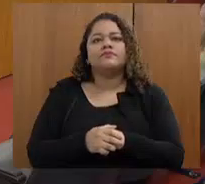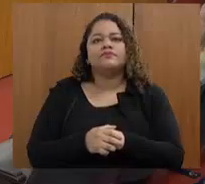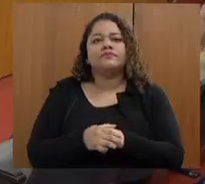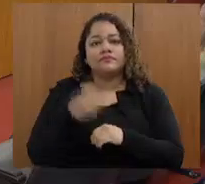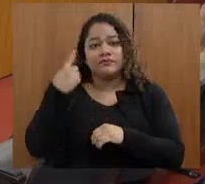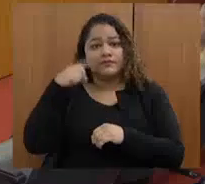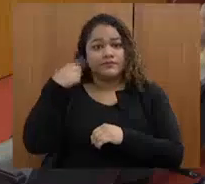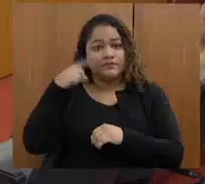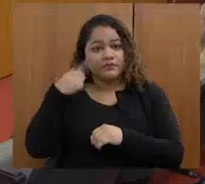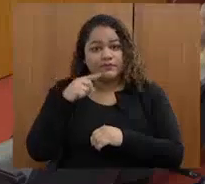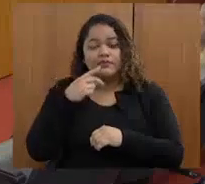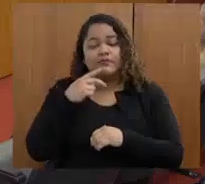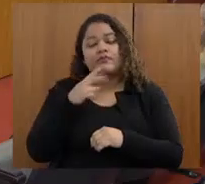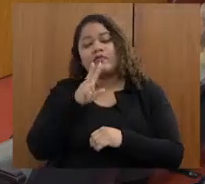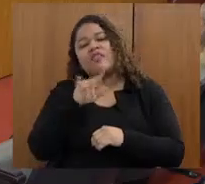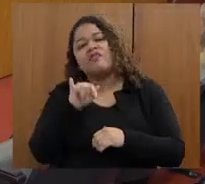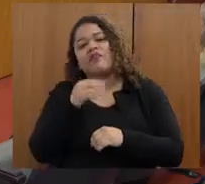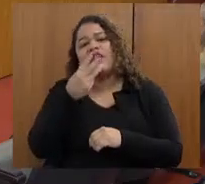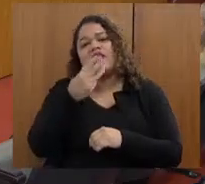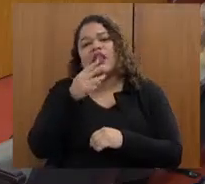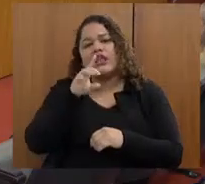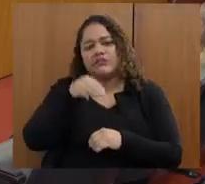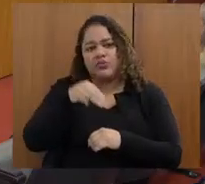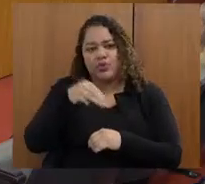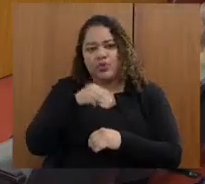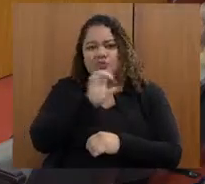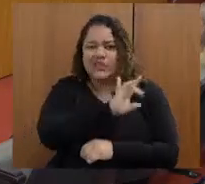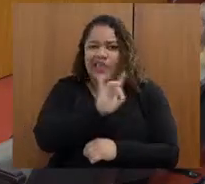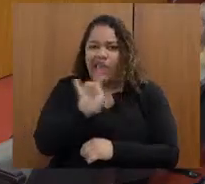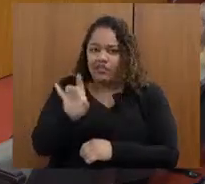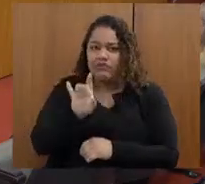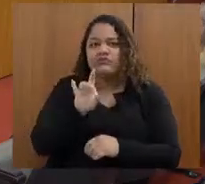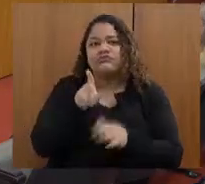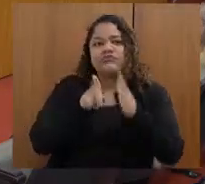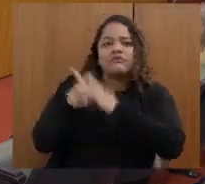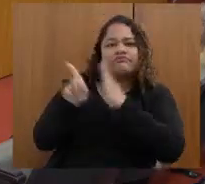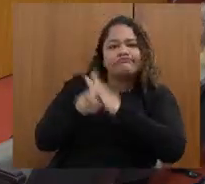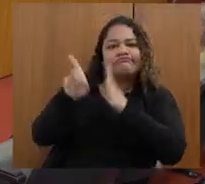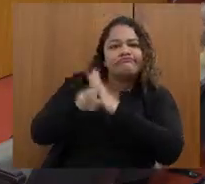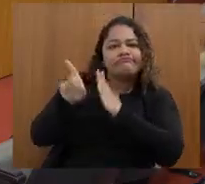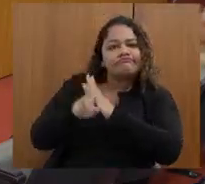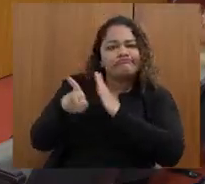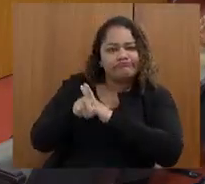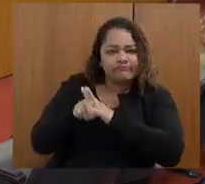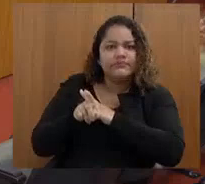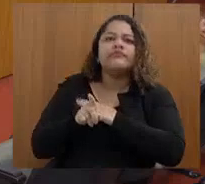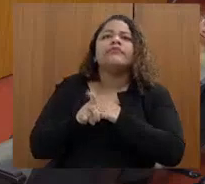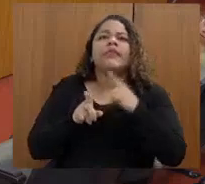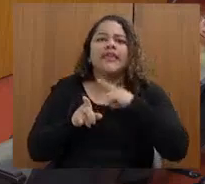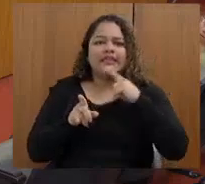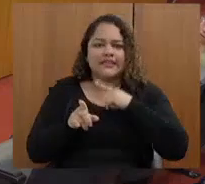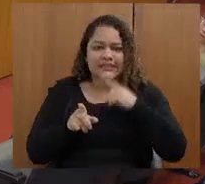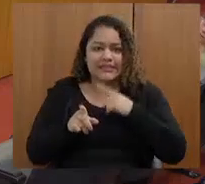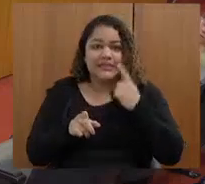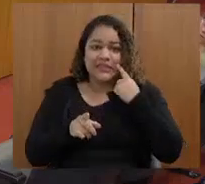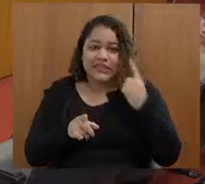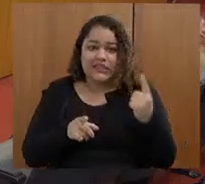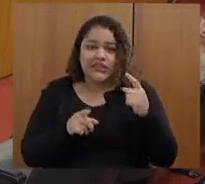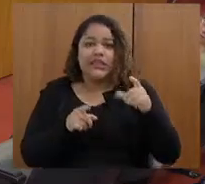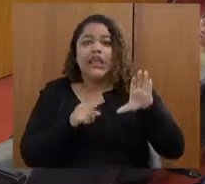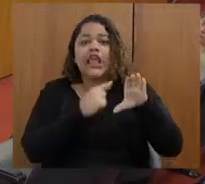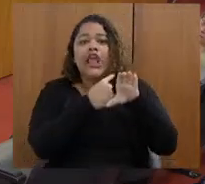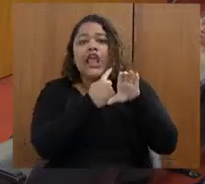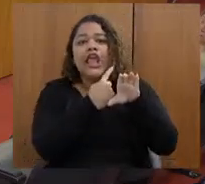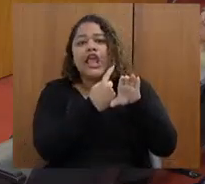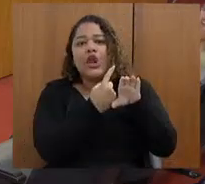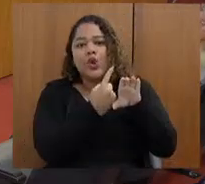terão três minutos para sua interpelação gente a gente tem um reloginho que vai ficar ali para